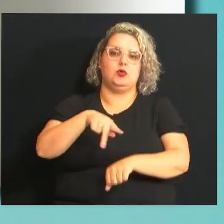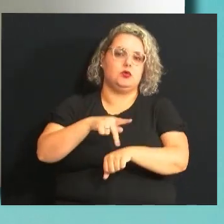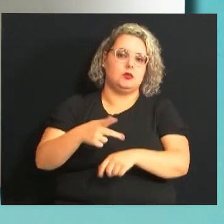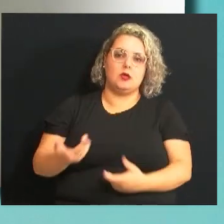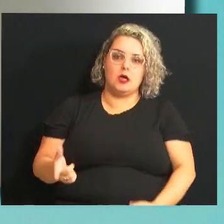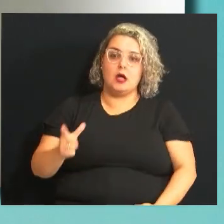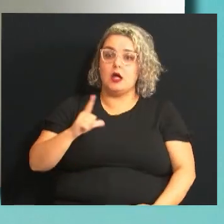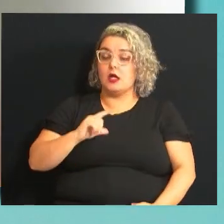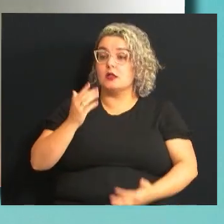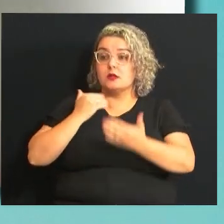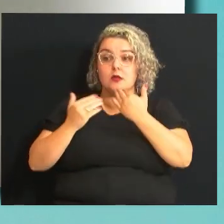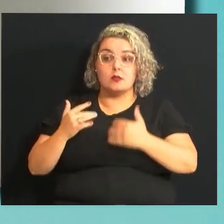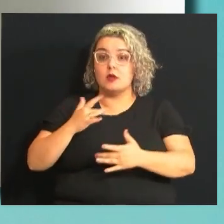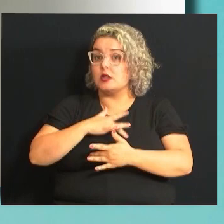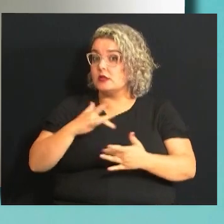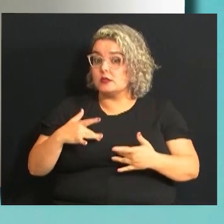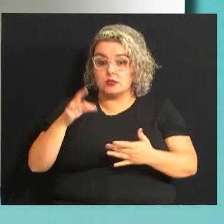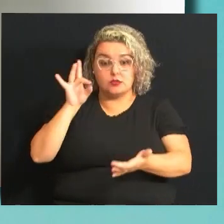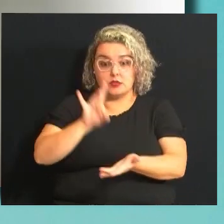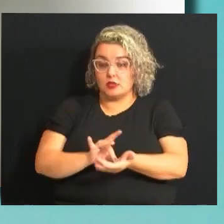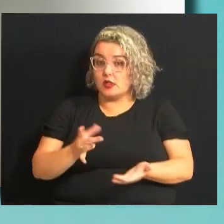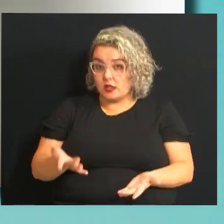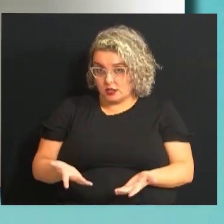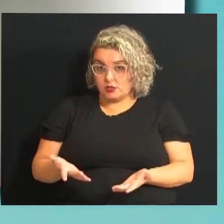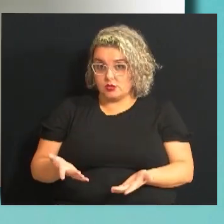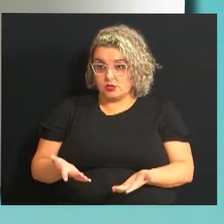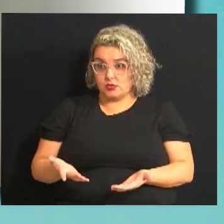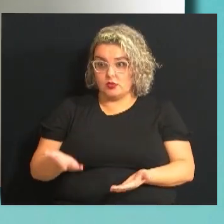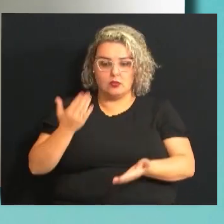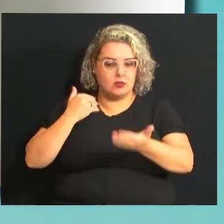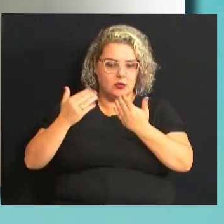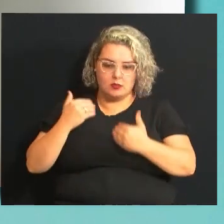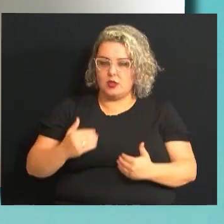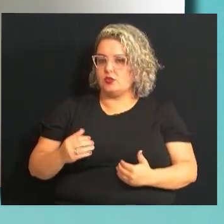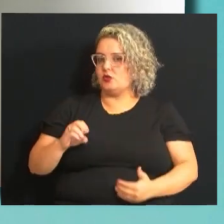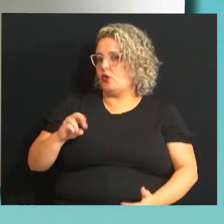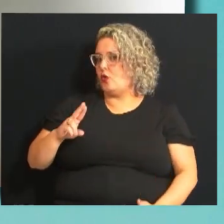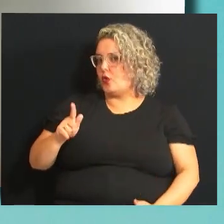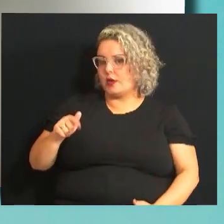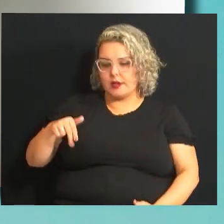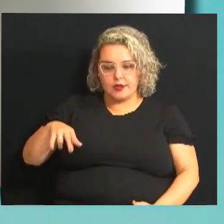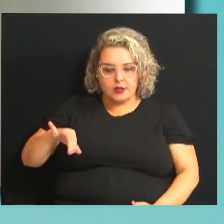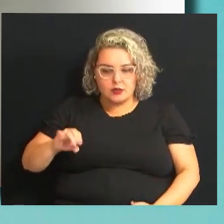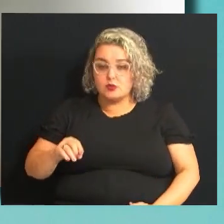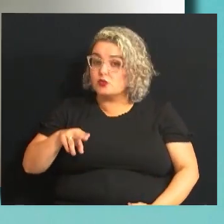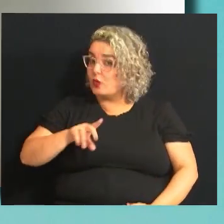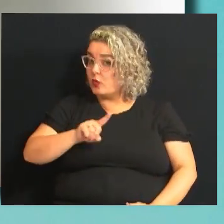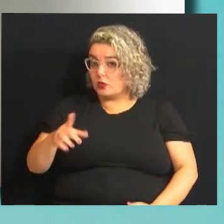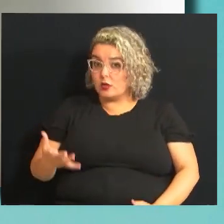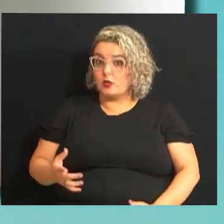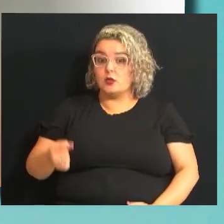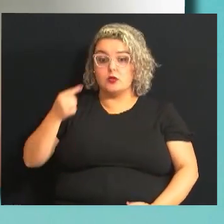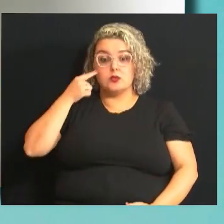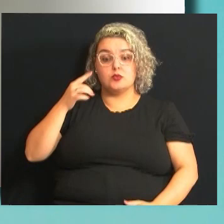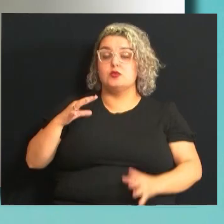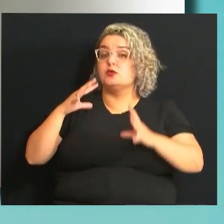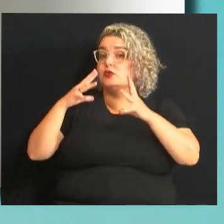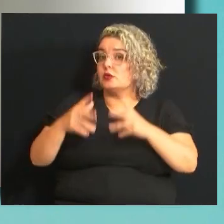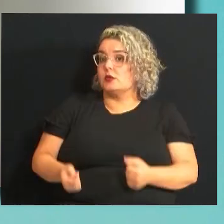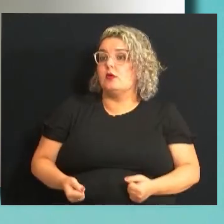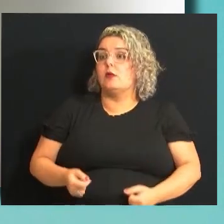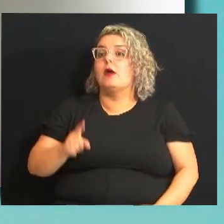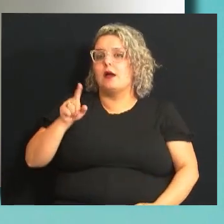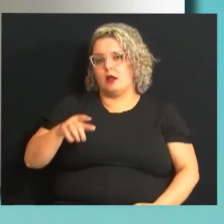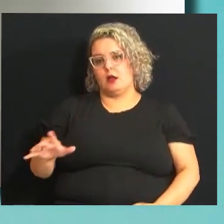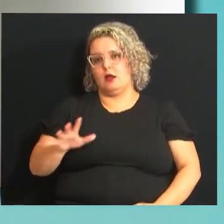a gente não dá acesso a todas as pessoas do nosso país a terem uma alimentação saudável de verdade, né? Seja com alimentos orgânicos, seja